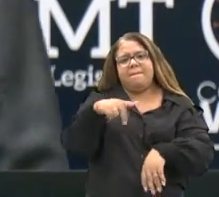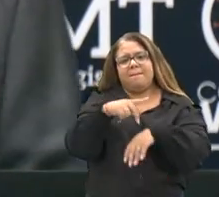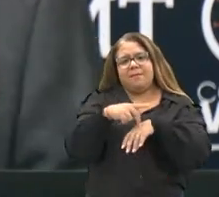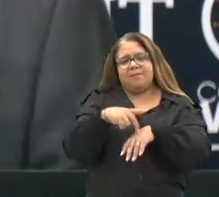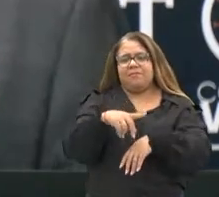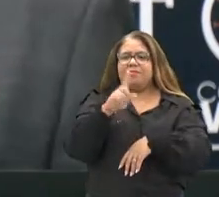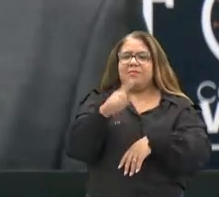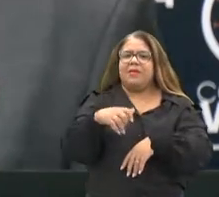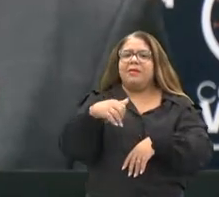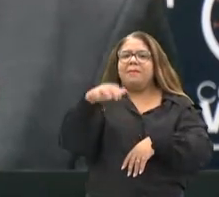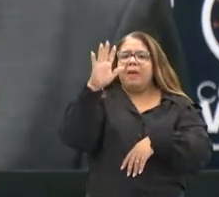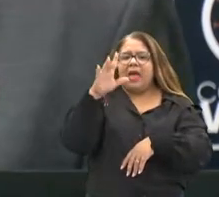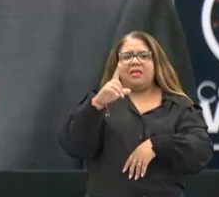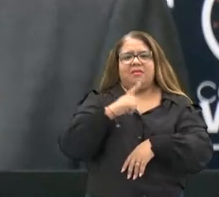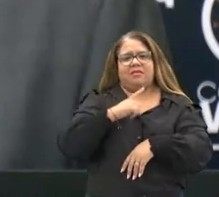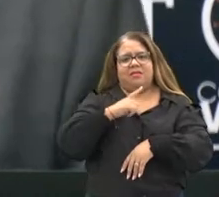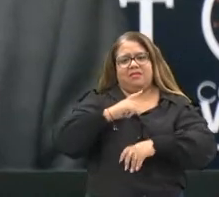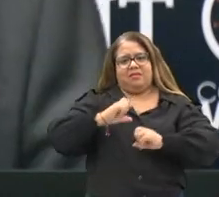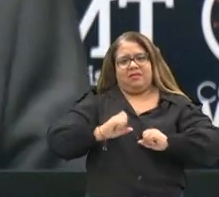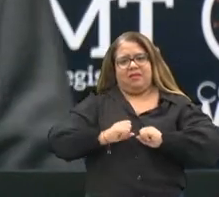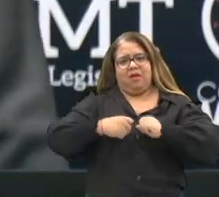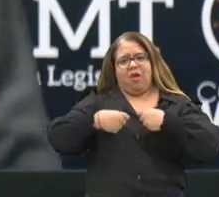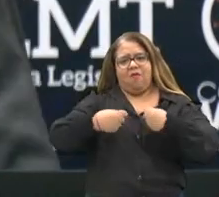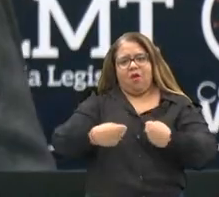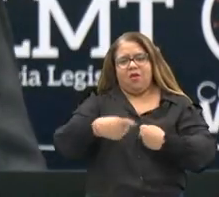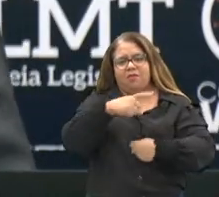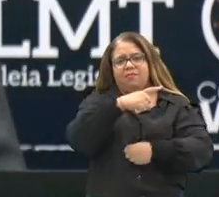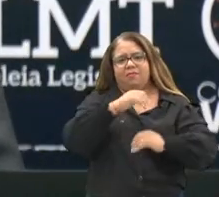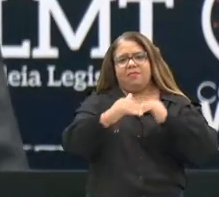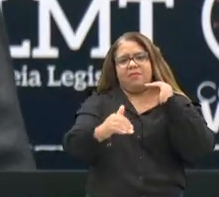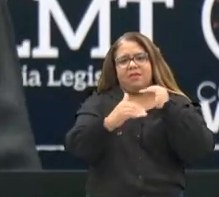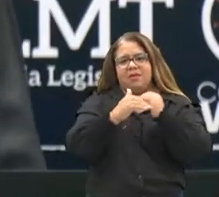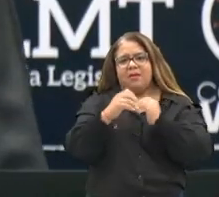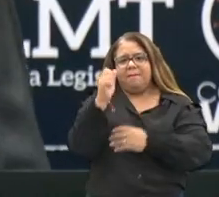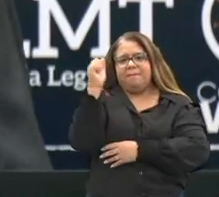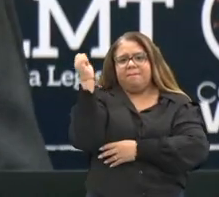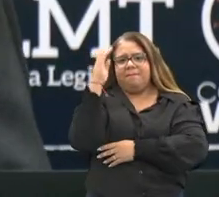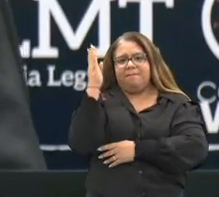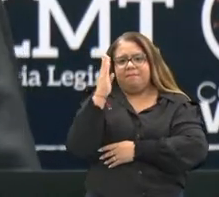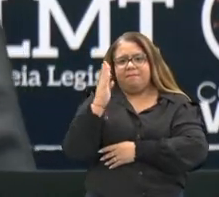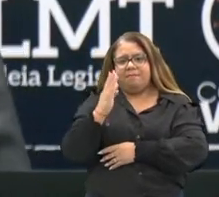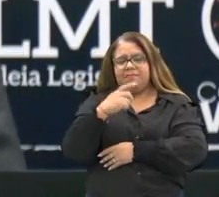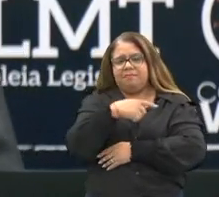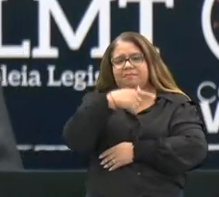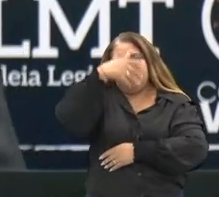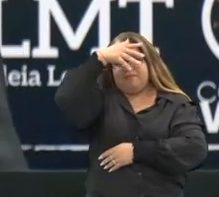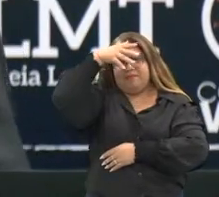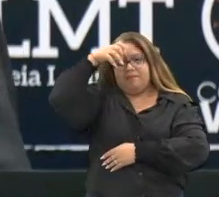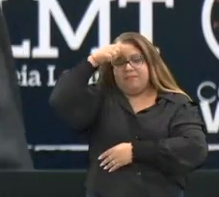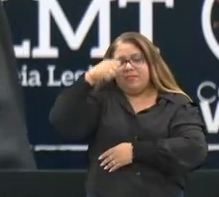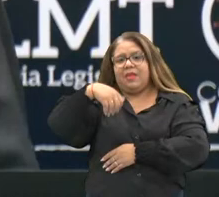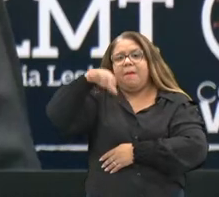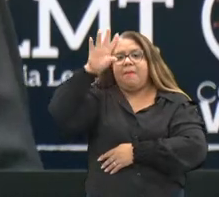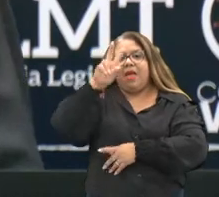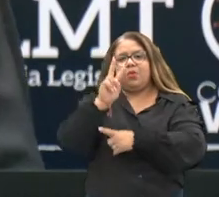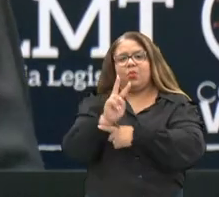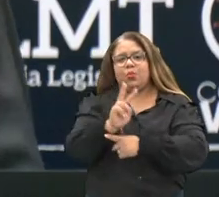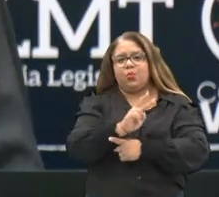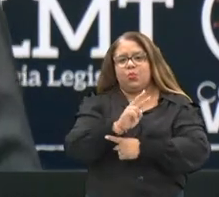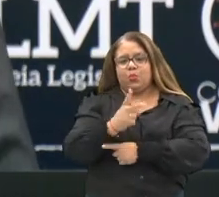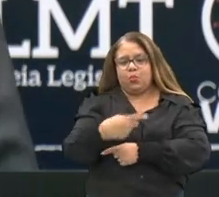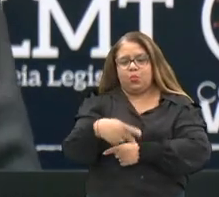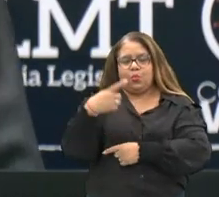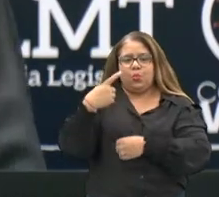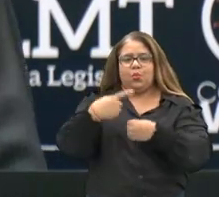menos tendência de acompanhar aquele brasileiro e mato-grossense que muito fez para o nosso estado, para o nosso país, com